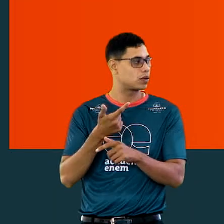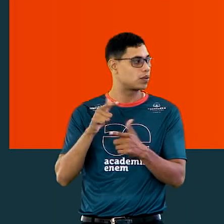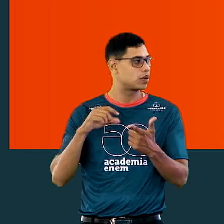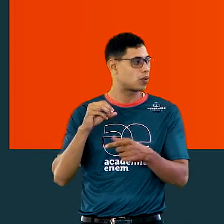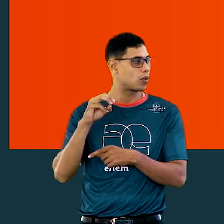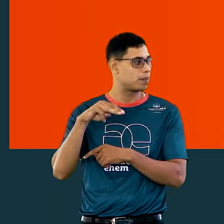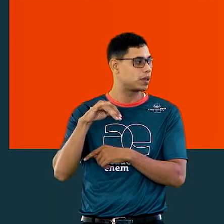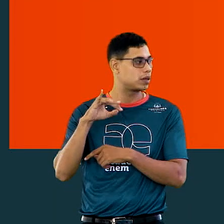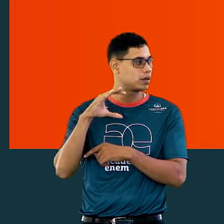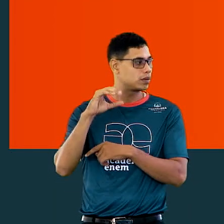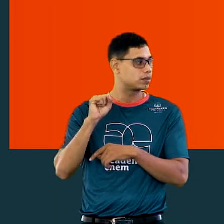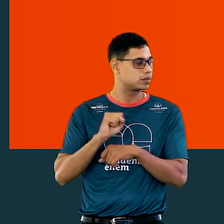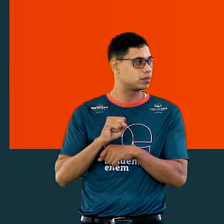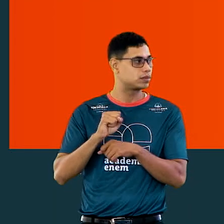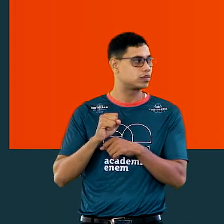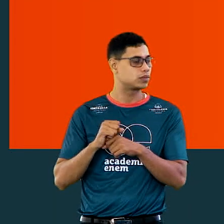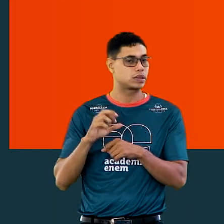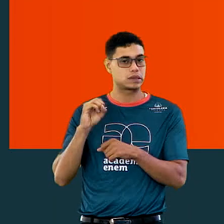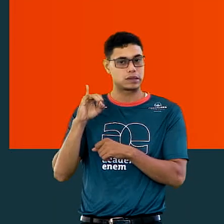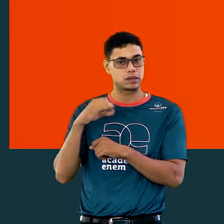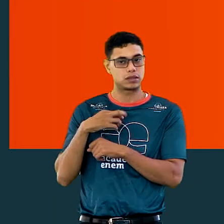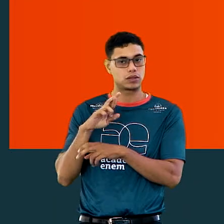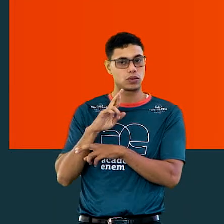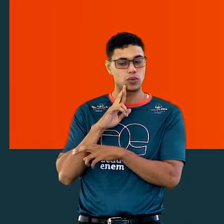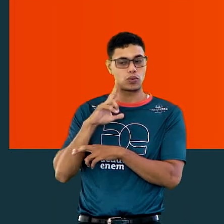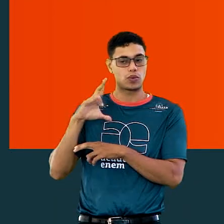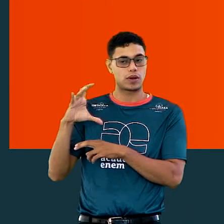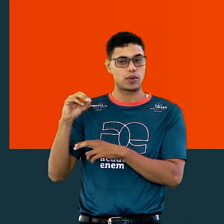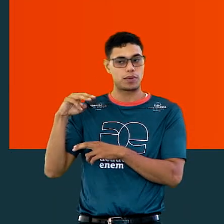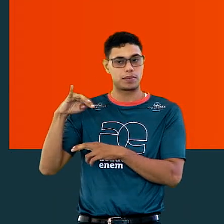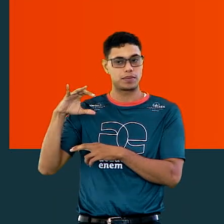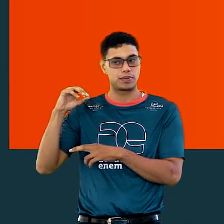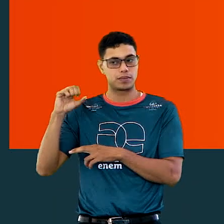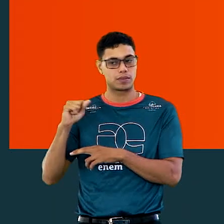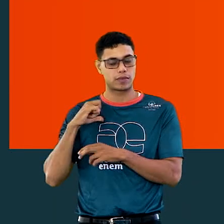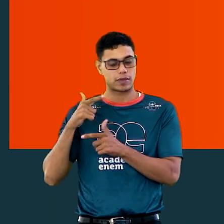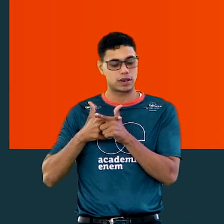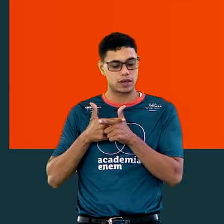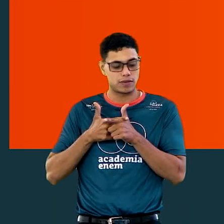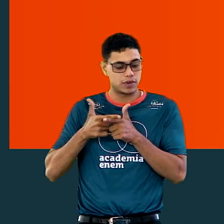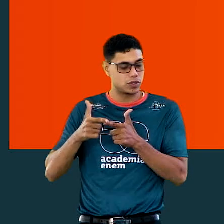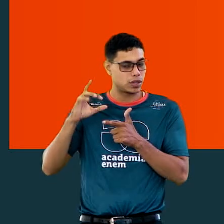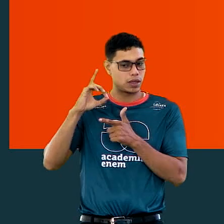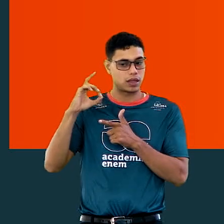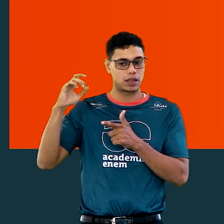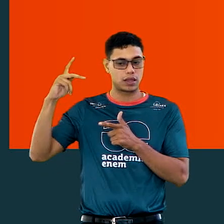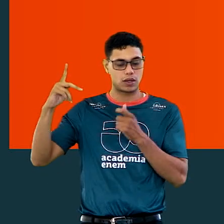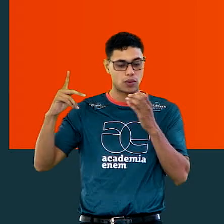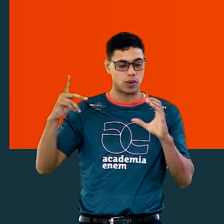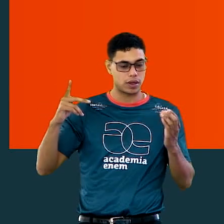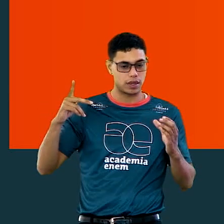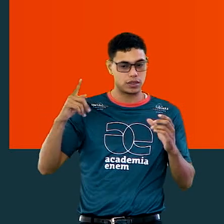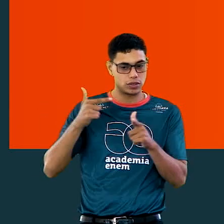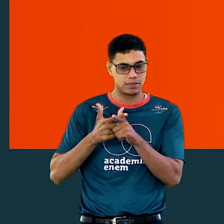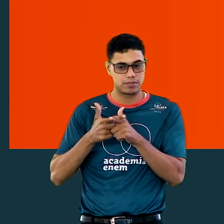ômicos. Os que não forem ômicos, quando você dividir a DDP corrente em momentos